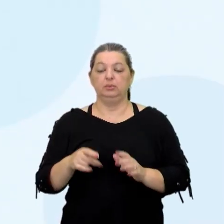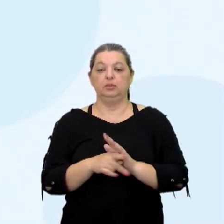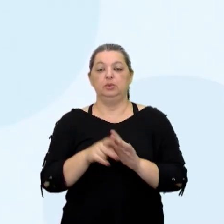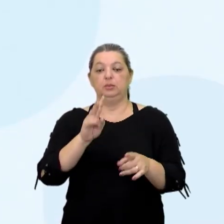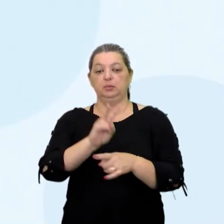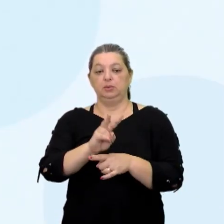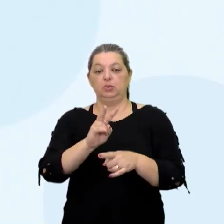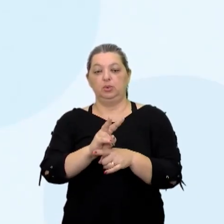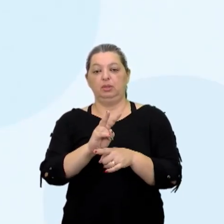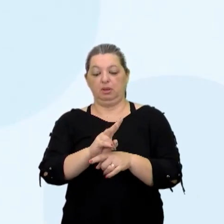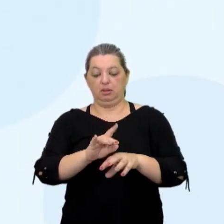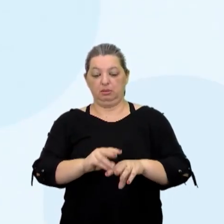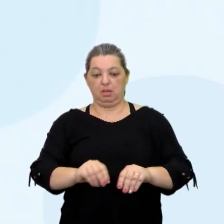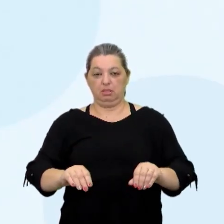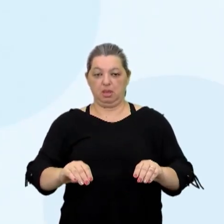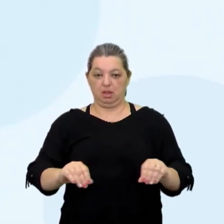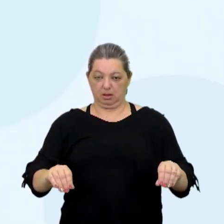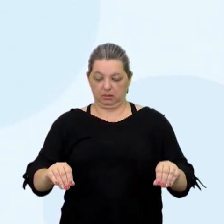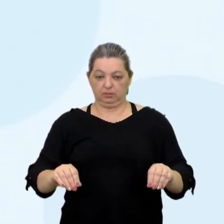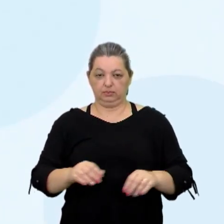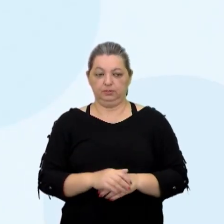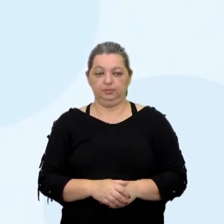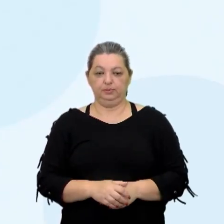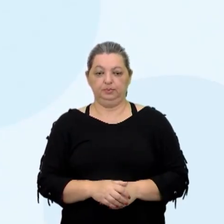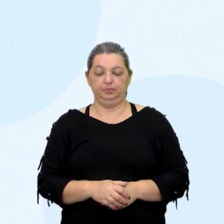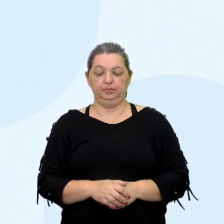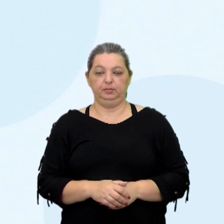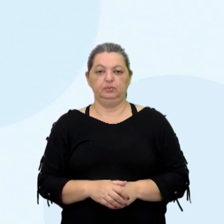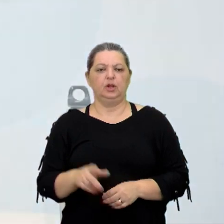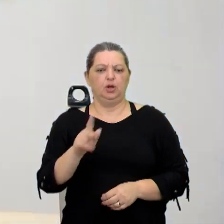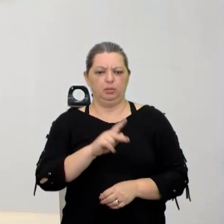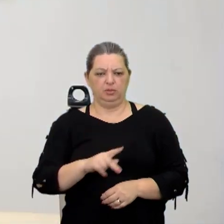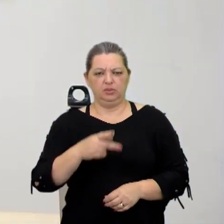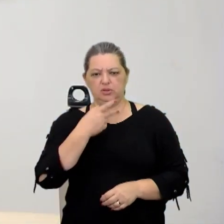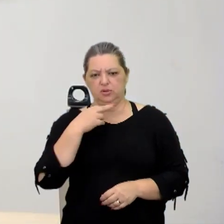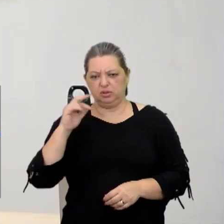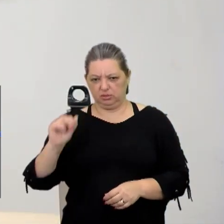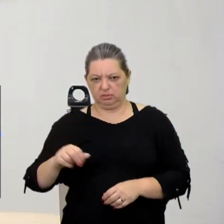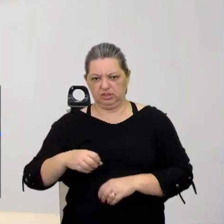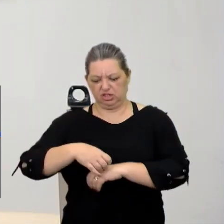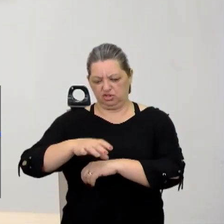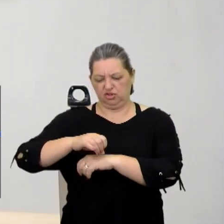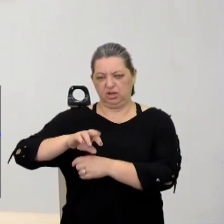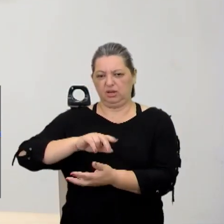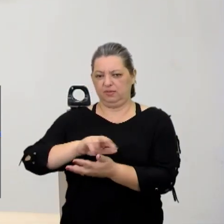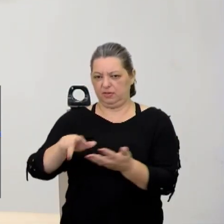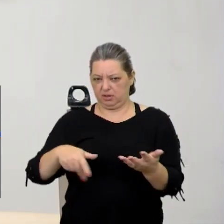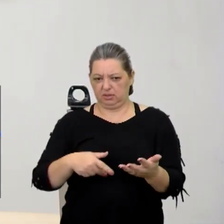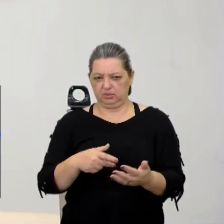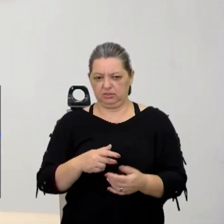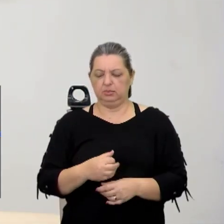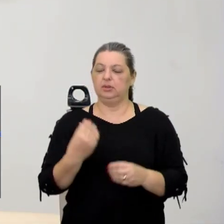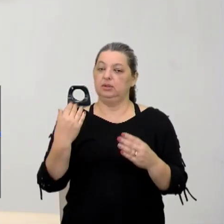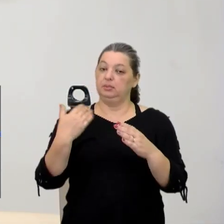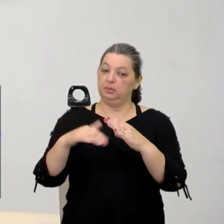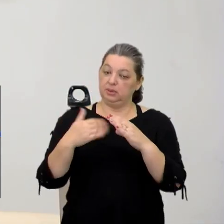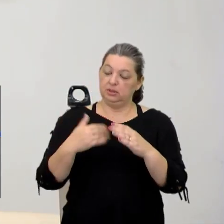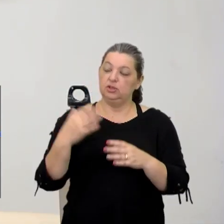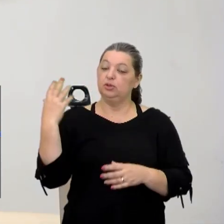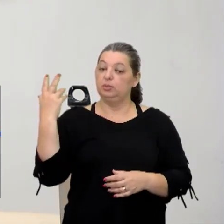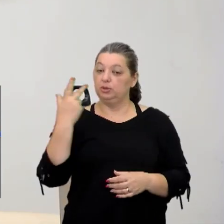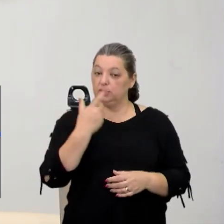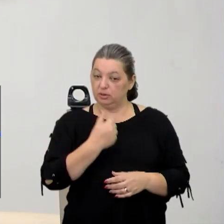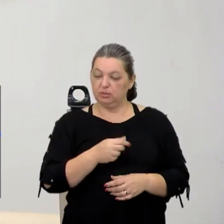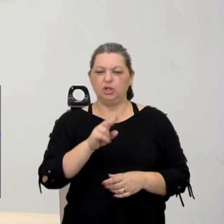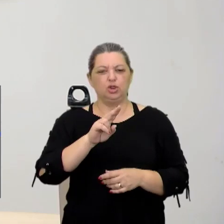preservação do solo? Falamos, assim, o professor Antônio deu várias dicas, dá para colocar mensagens bem bonitinhas,